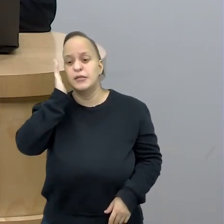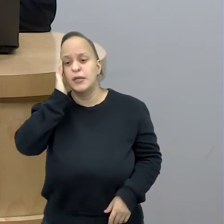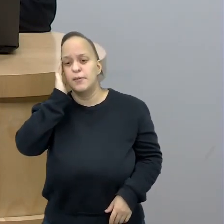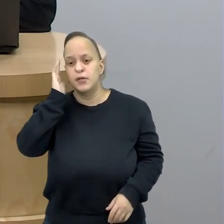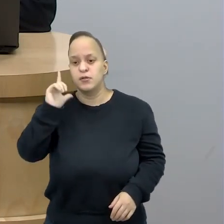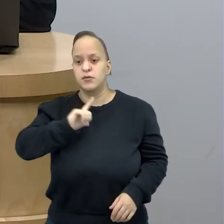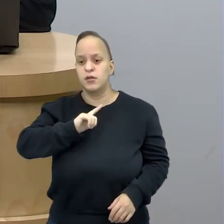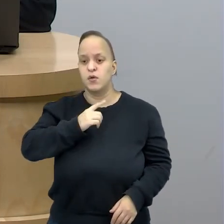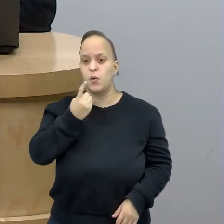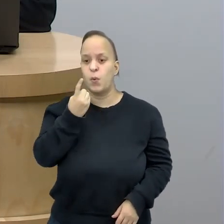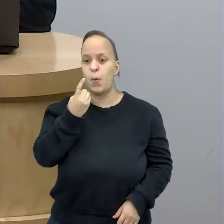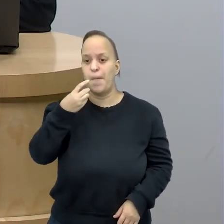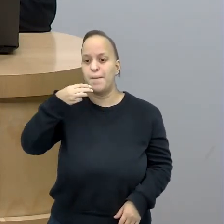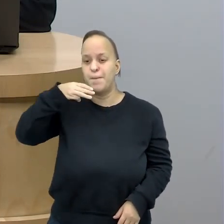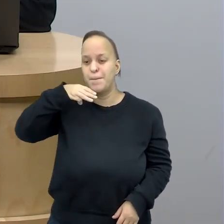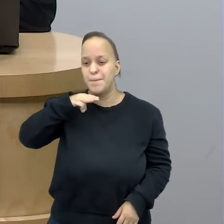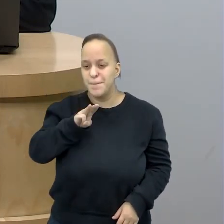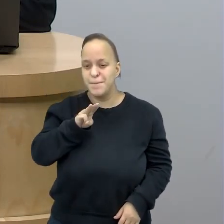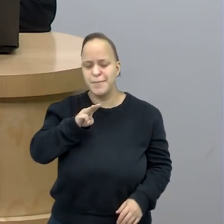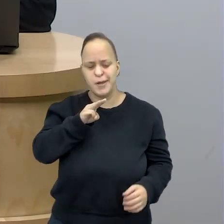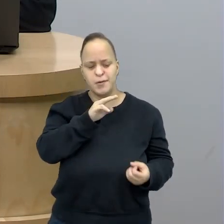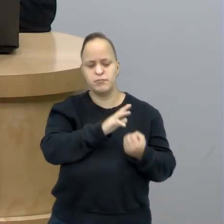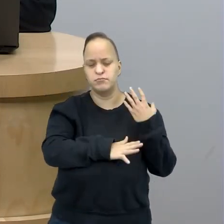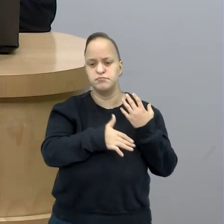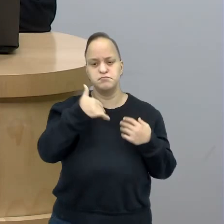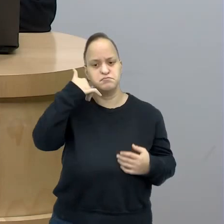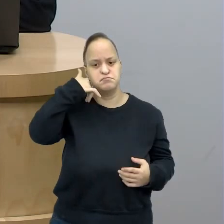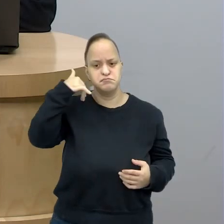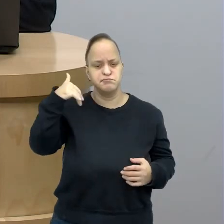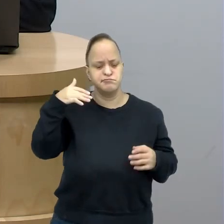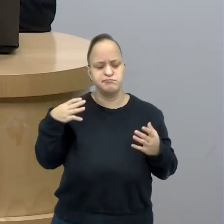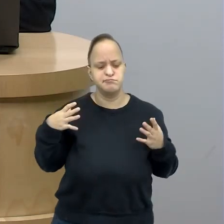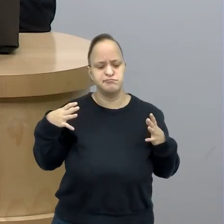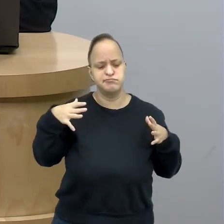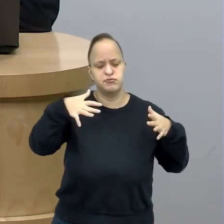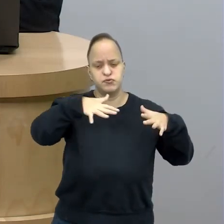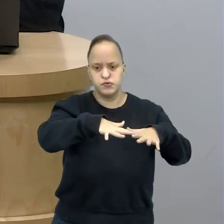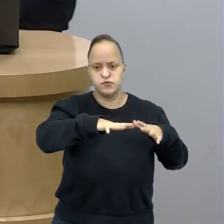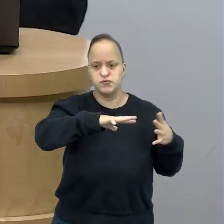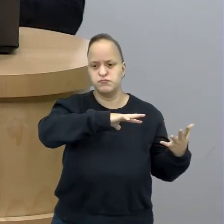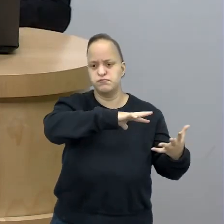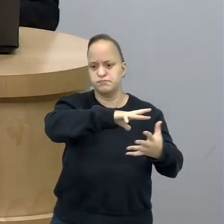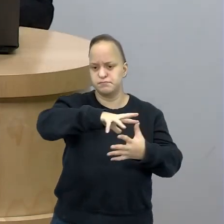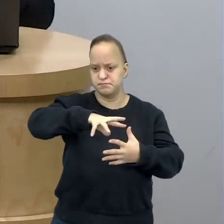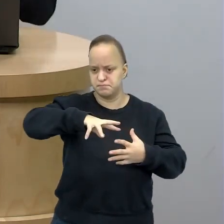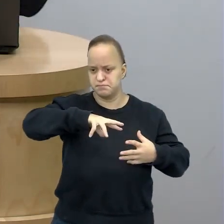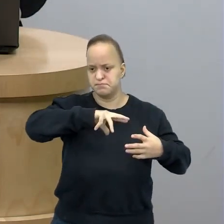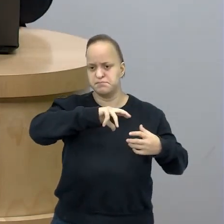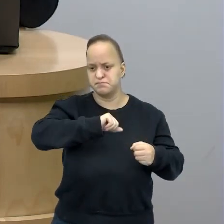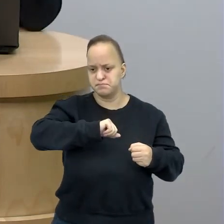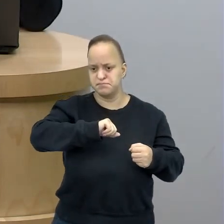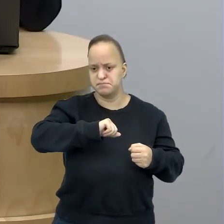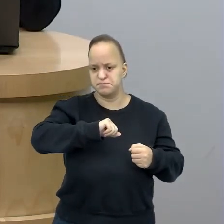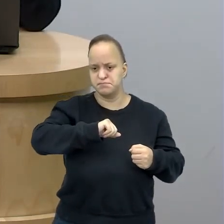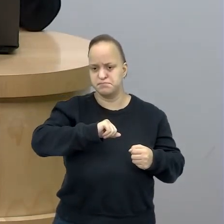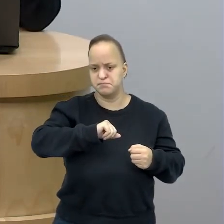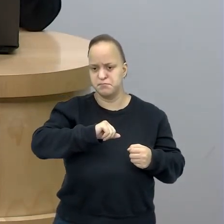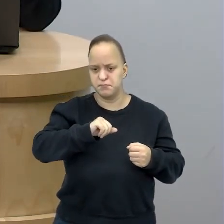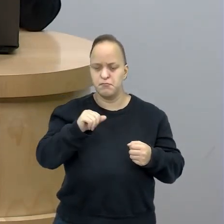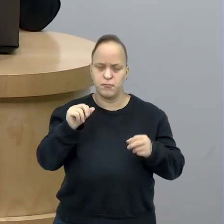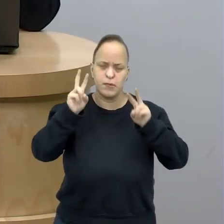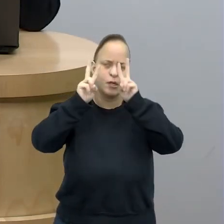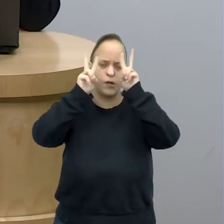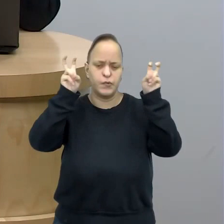bilhão de celulares que impactam diretamente em todo o planeta? Sim. Então, aí a gente juntou os